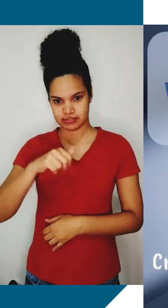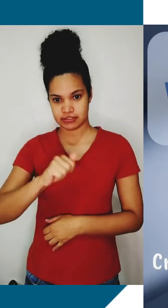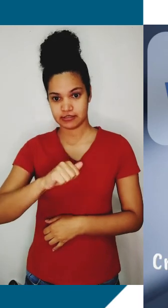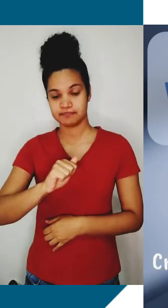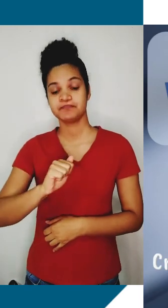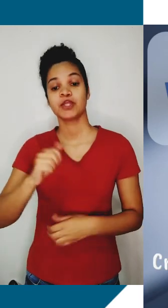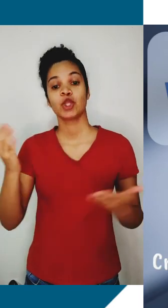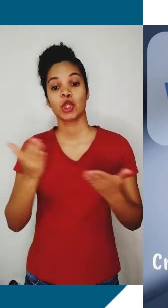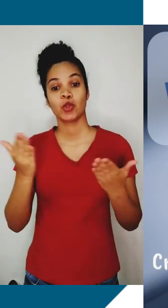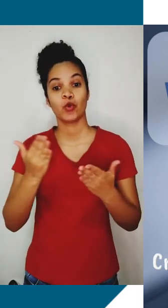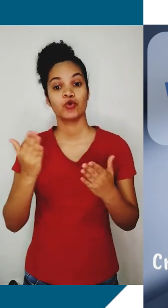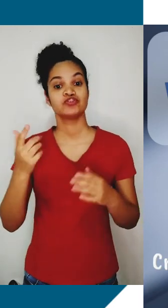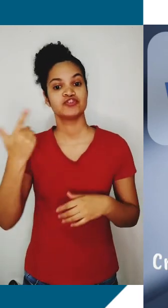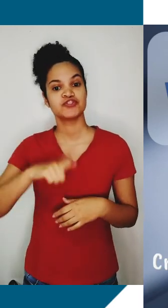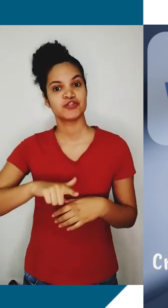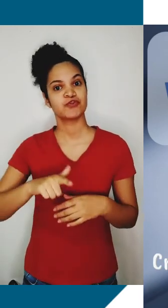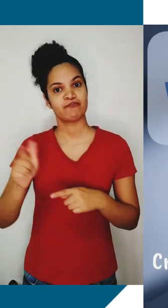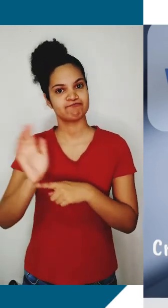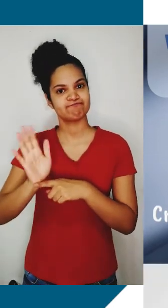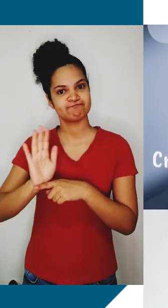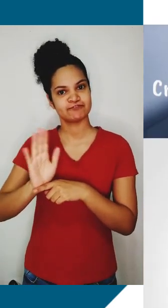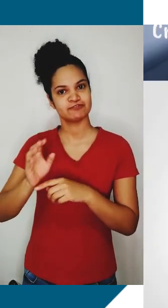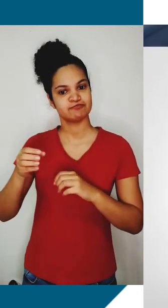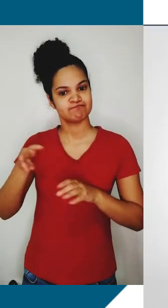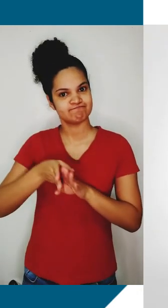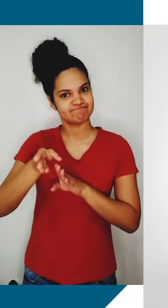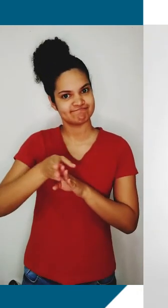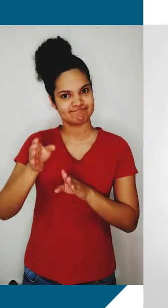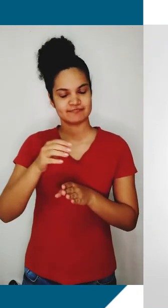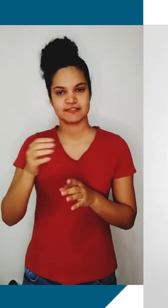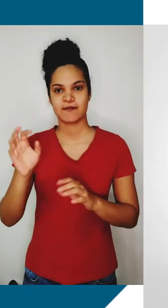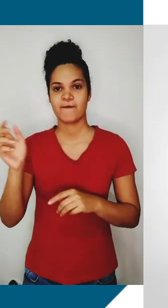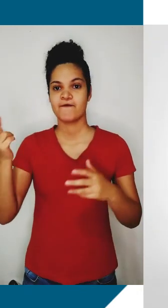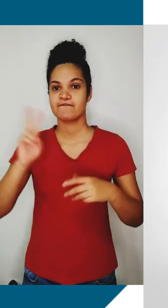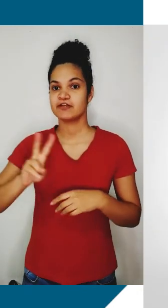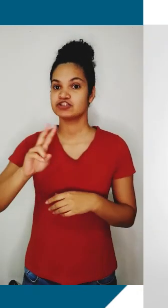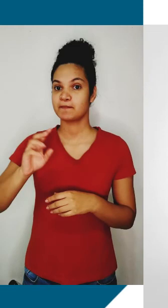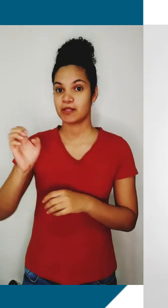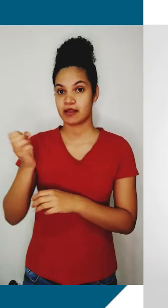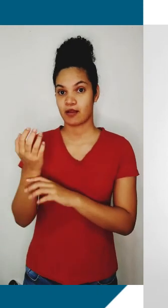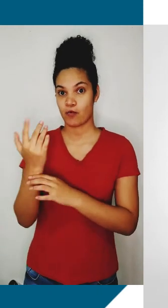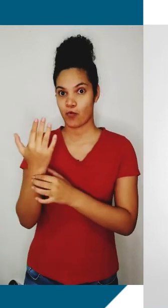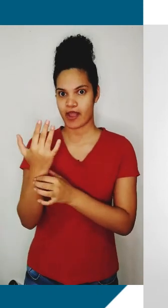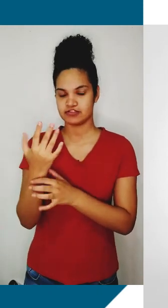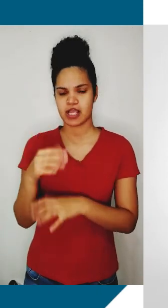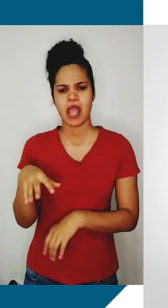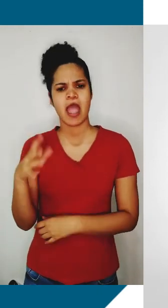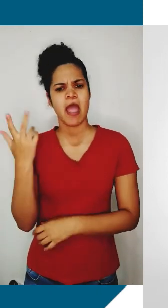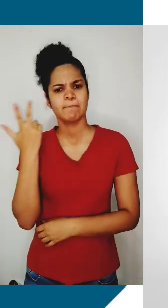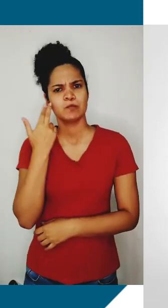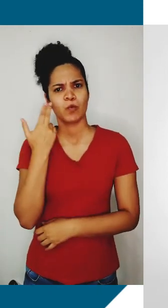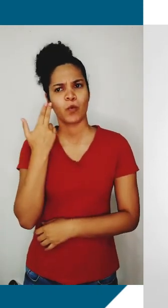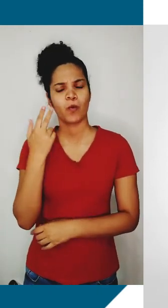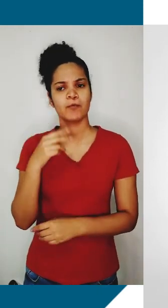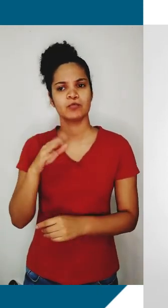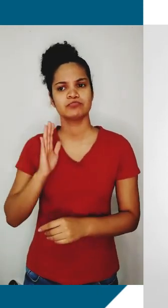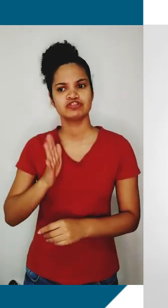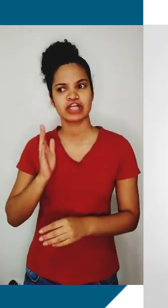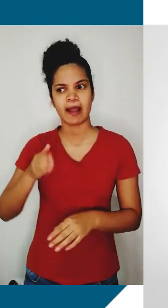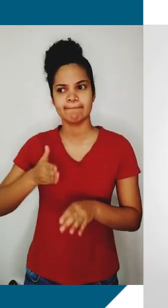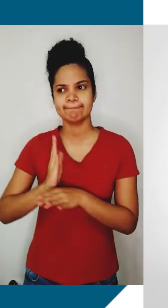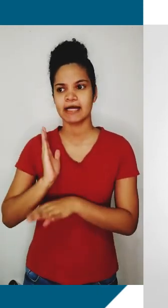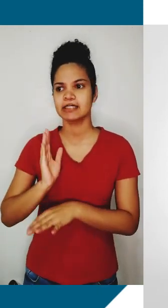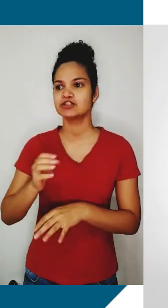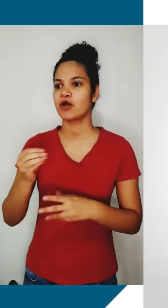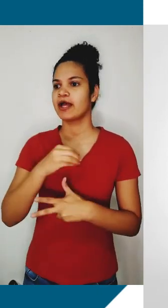de orientação para o vestibular da UERJ. É muito comum, depois de passar o Enem, os estudantes